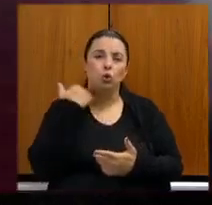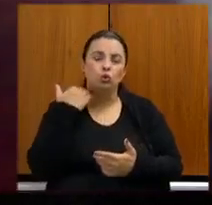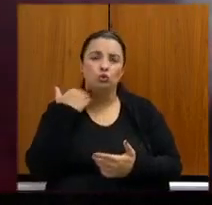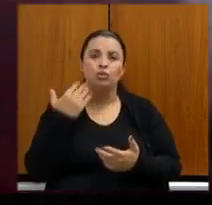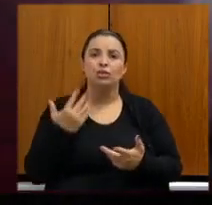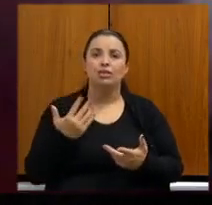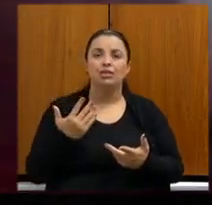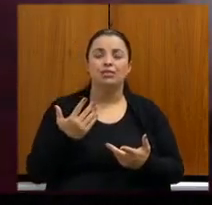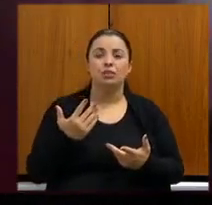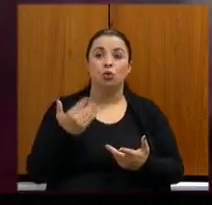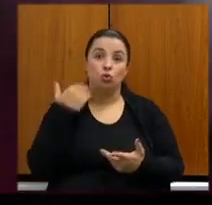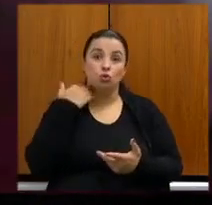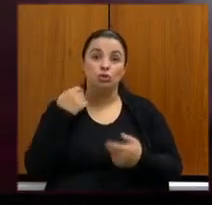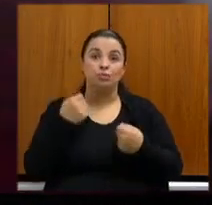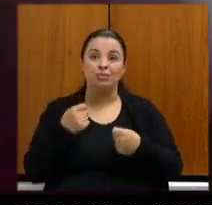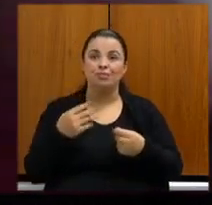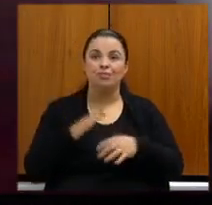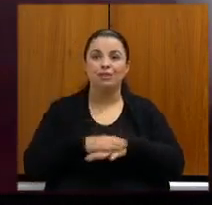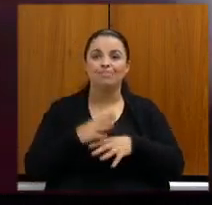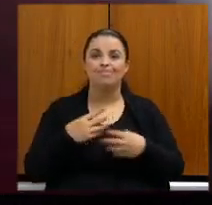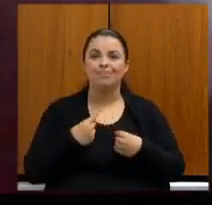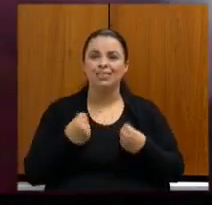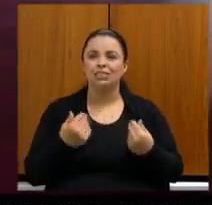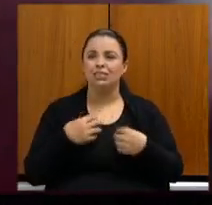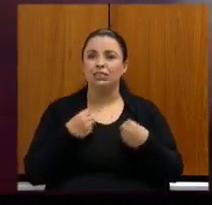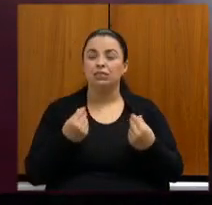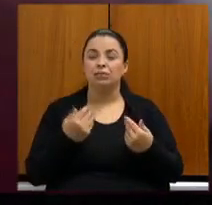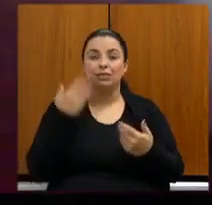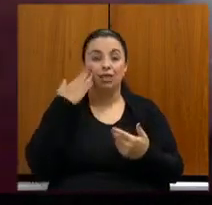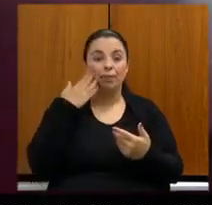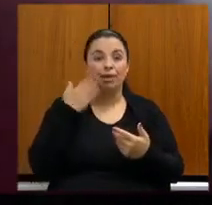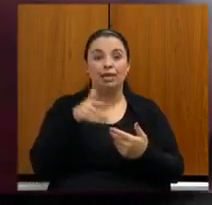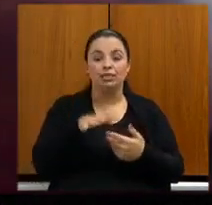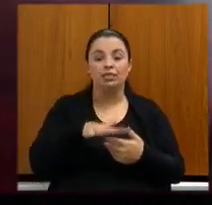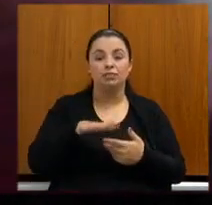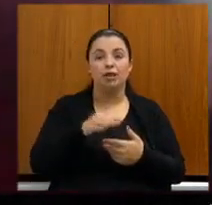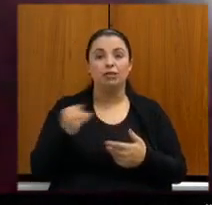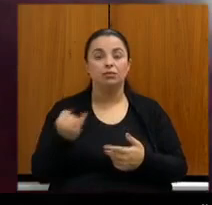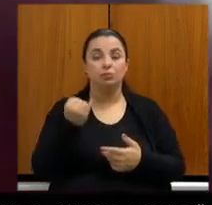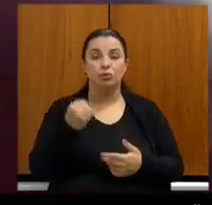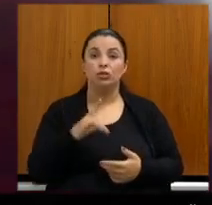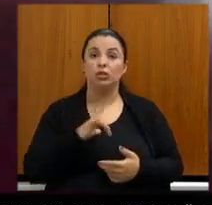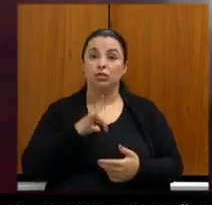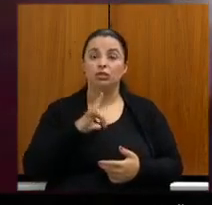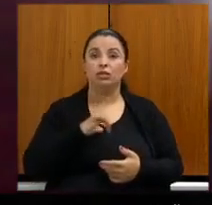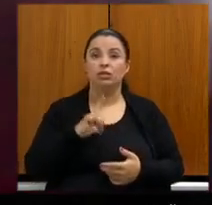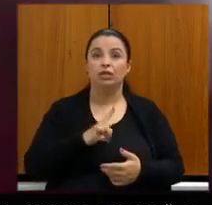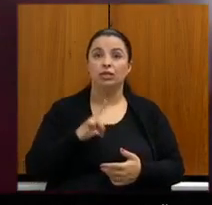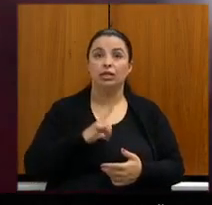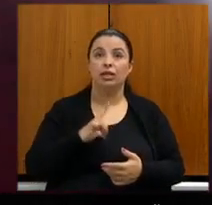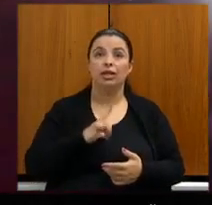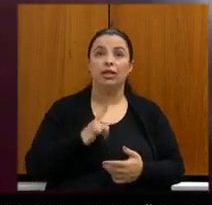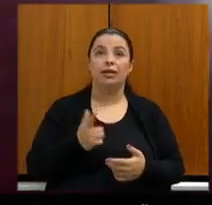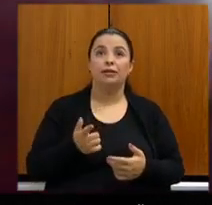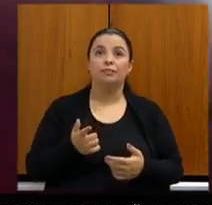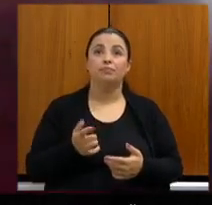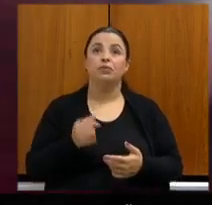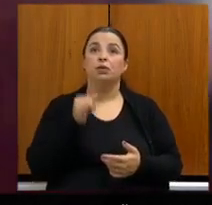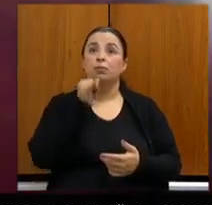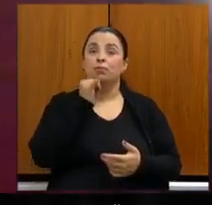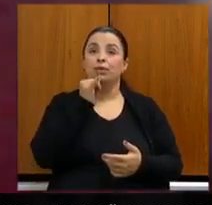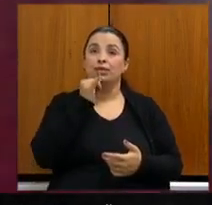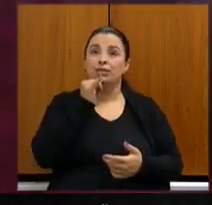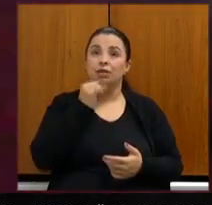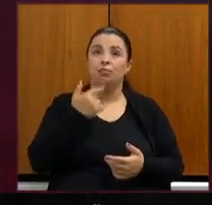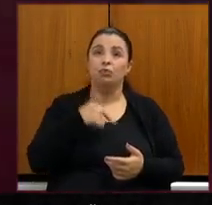sensibilização de juíza sobre a importância desse espaço né no trampo de caso aqui por